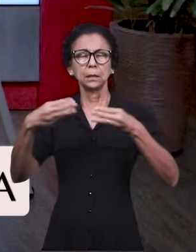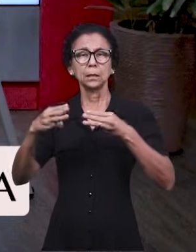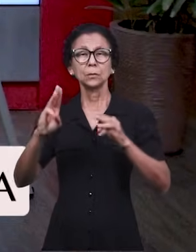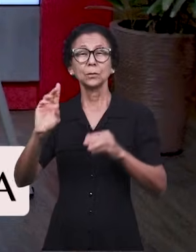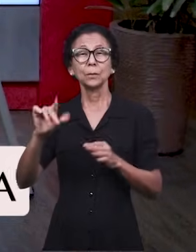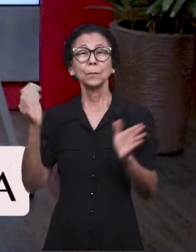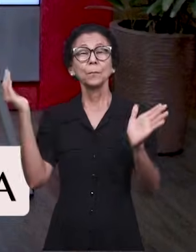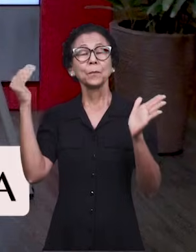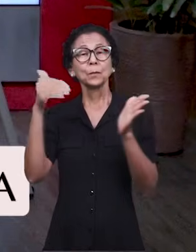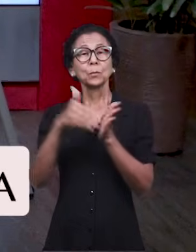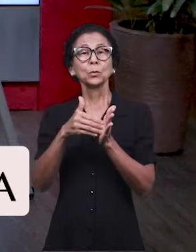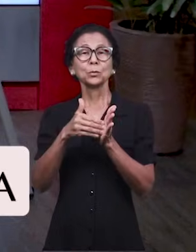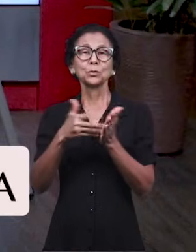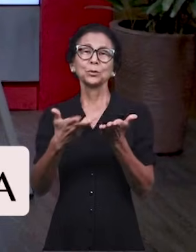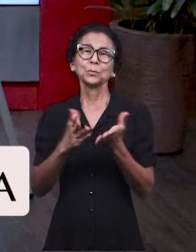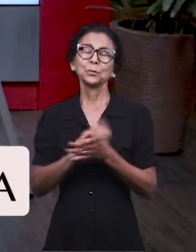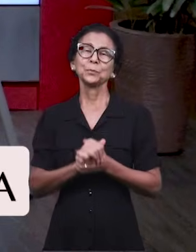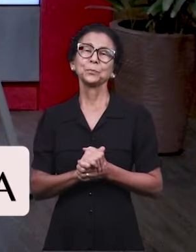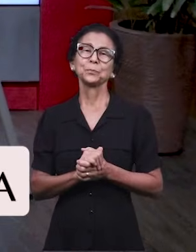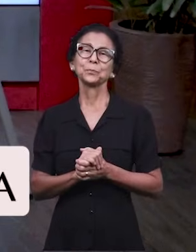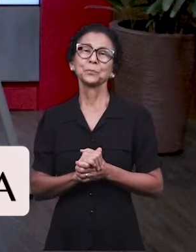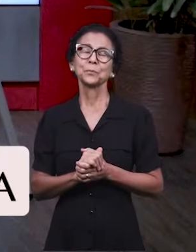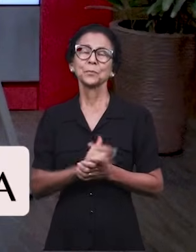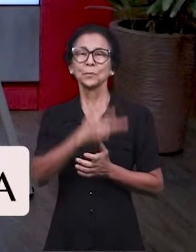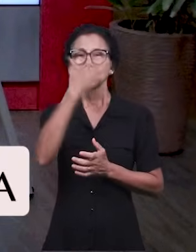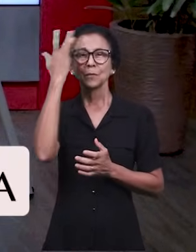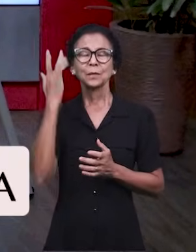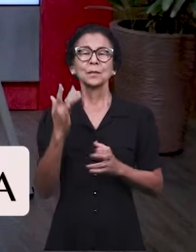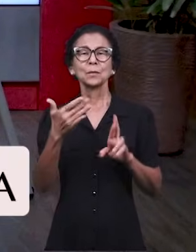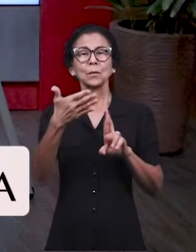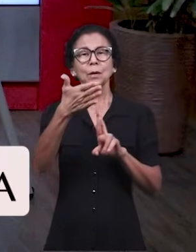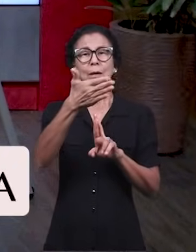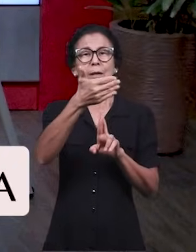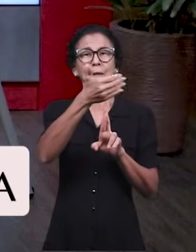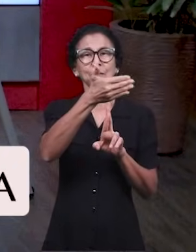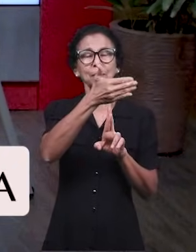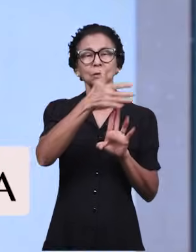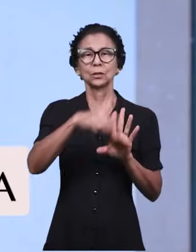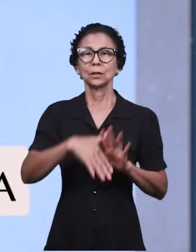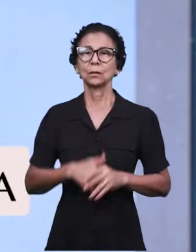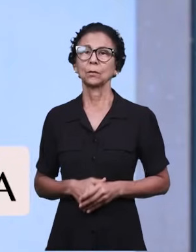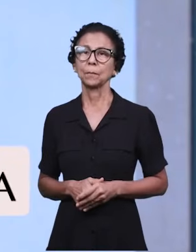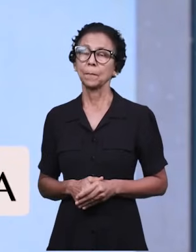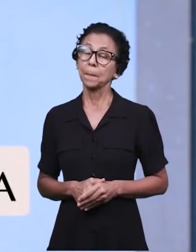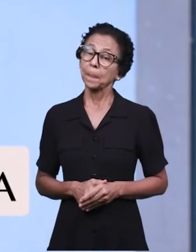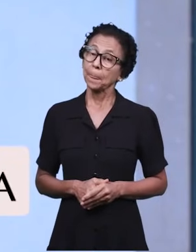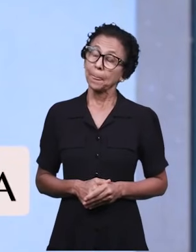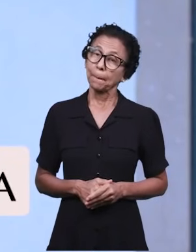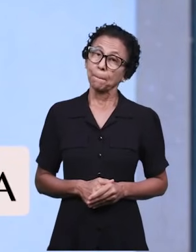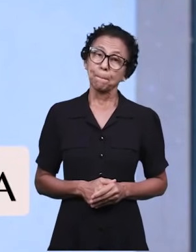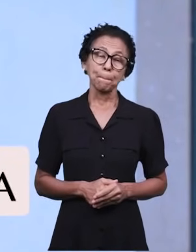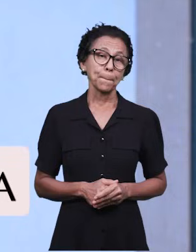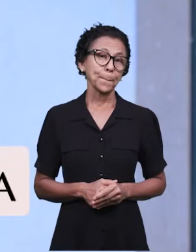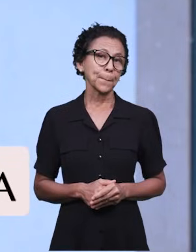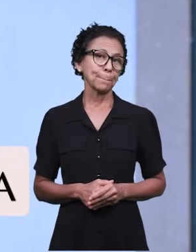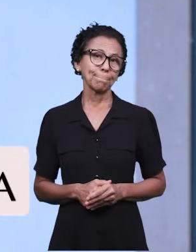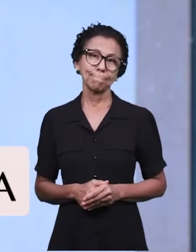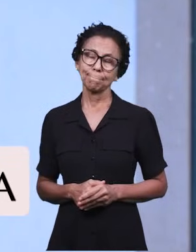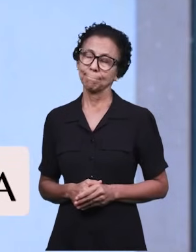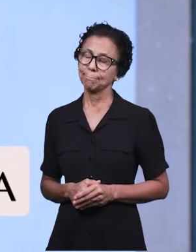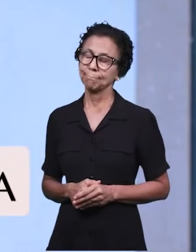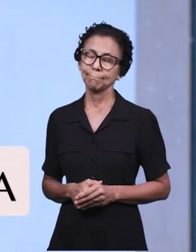embaixador. Como ocorre na carreira militar, nem todos chegam a general, então nem todos chegam a ministro